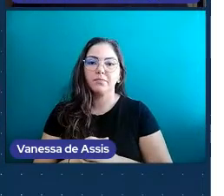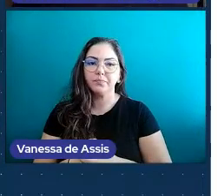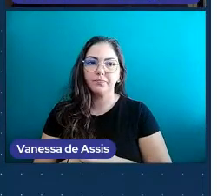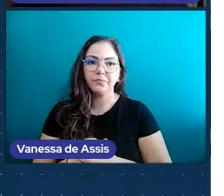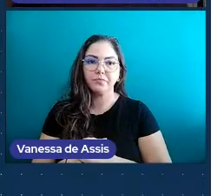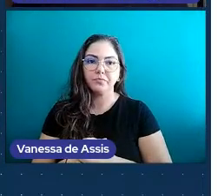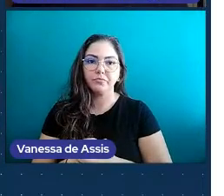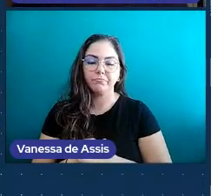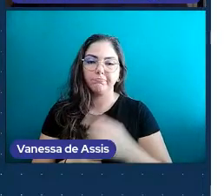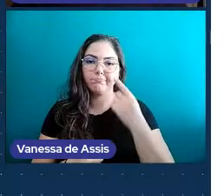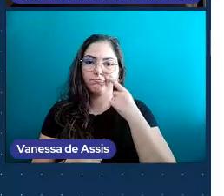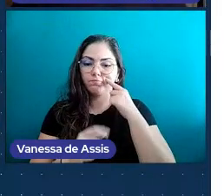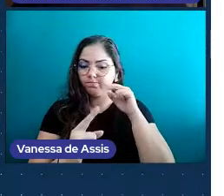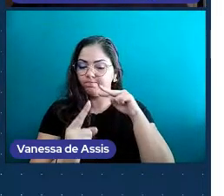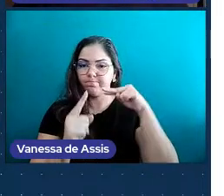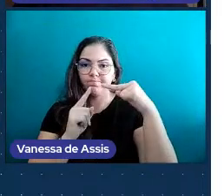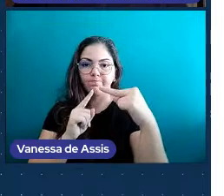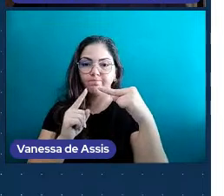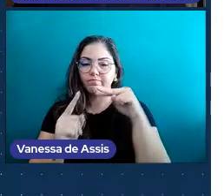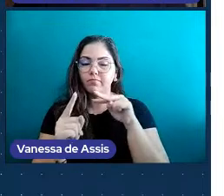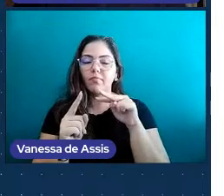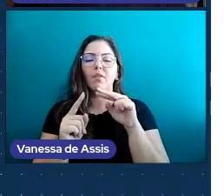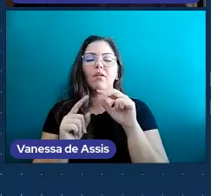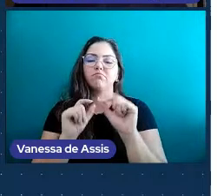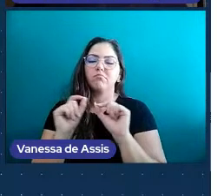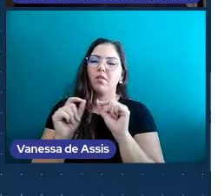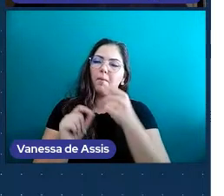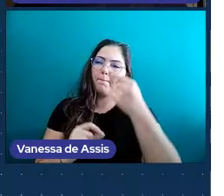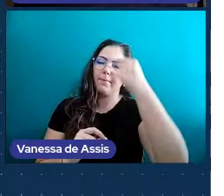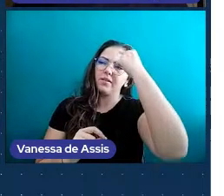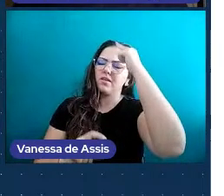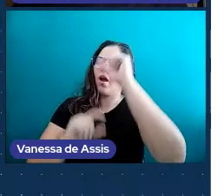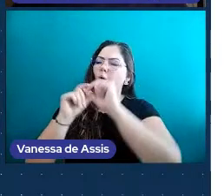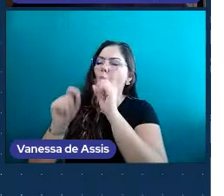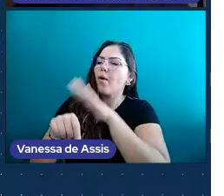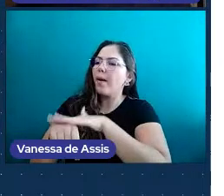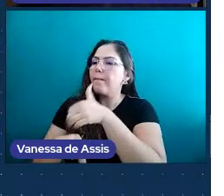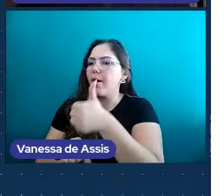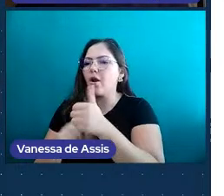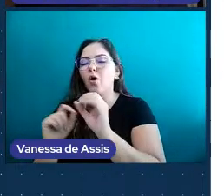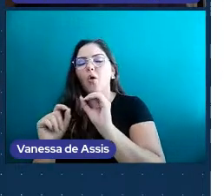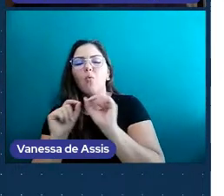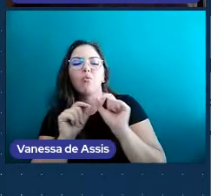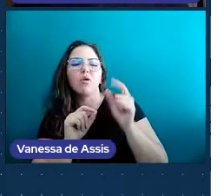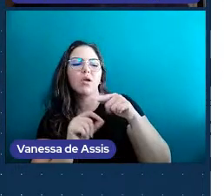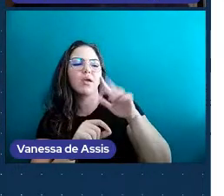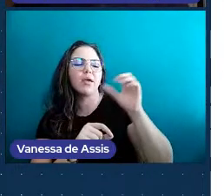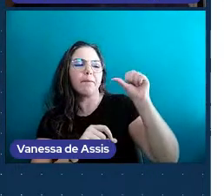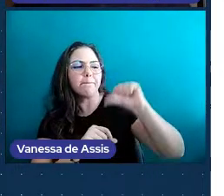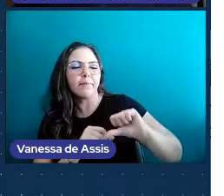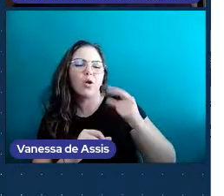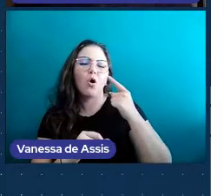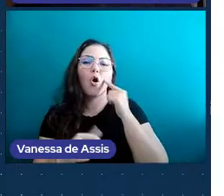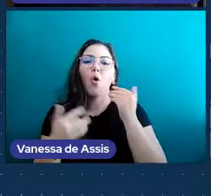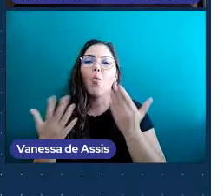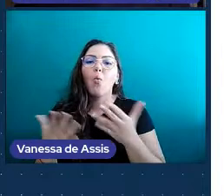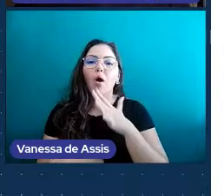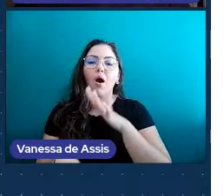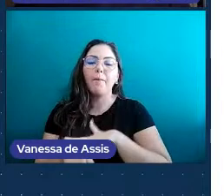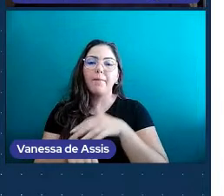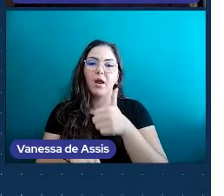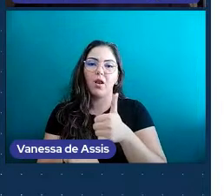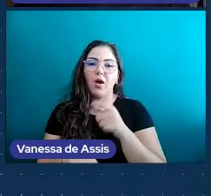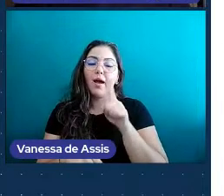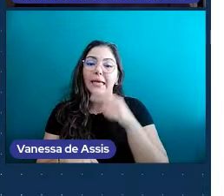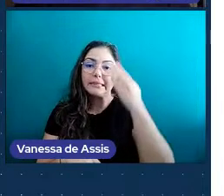dessa perspectiva de não pensar em melhor ou pior, ou uma sendo adequada e outra não, a ideia de métodos mistos